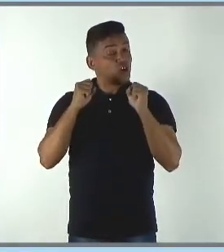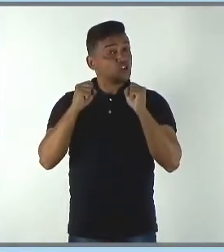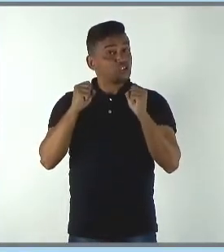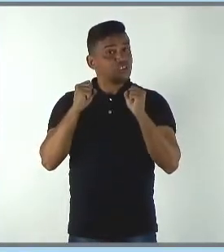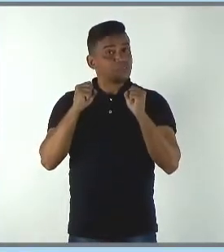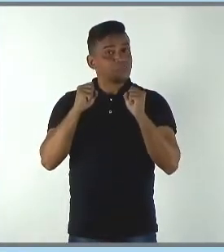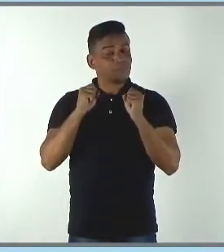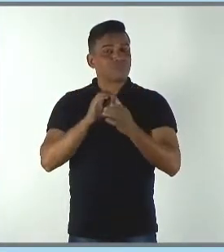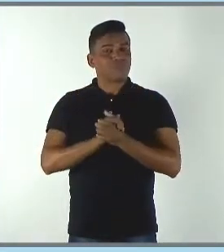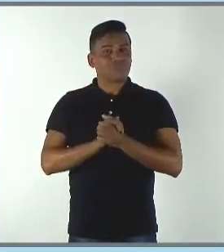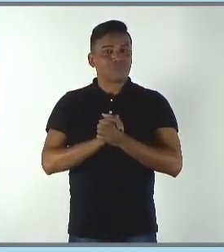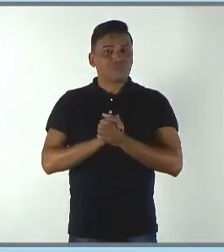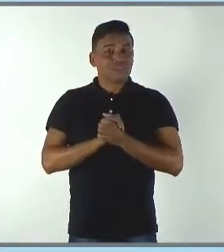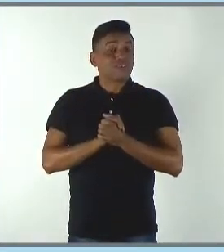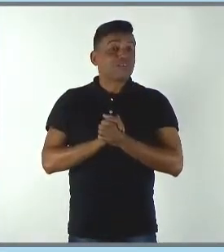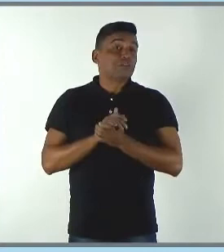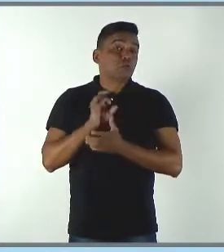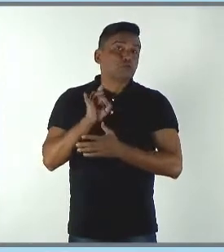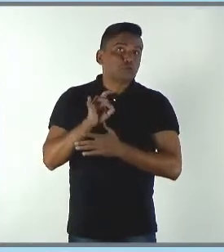só no campo de quem escreve